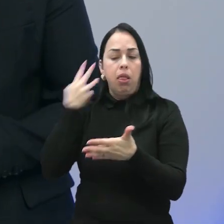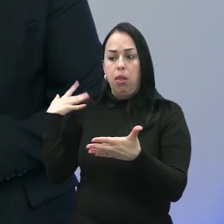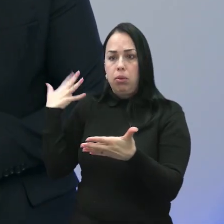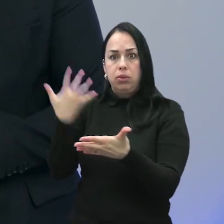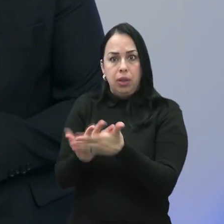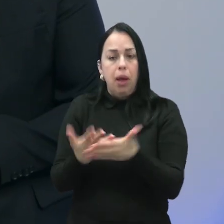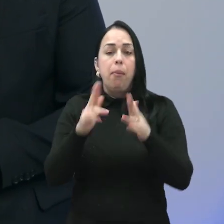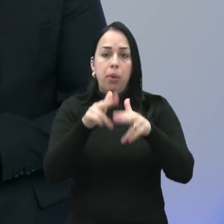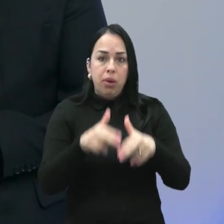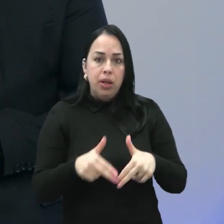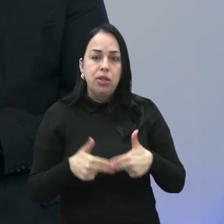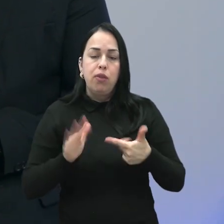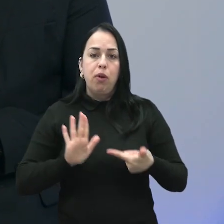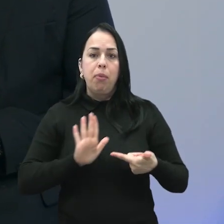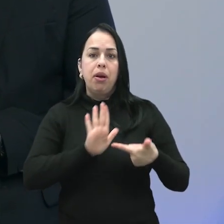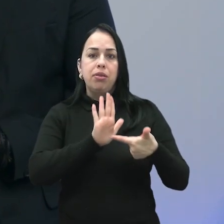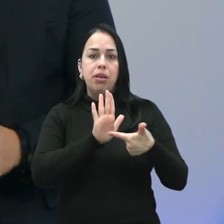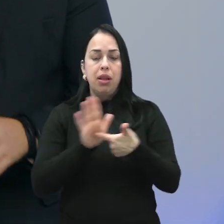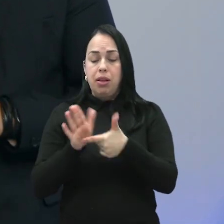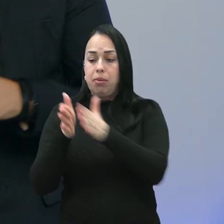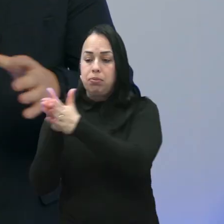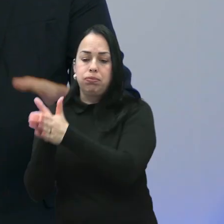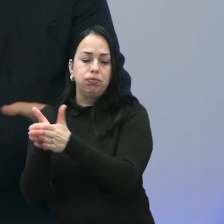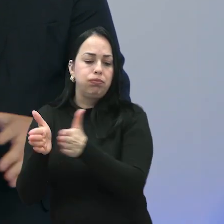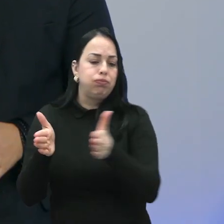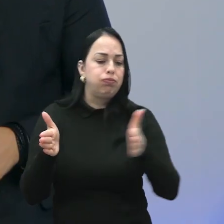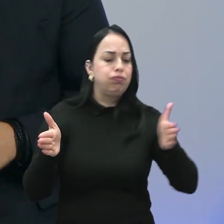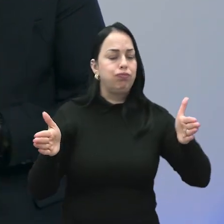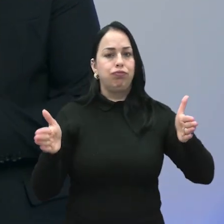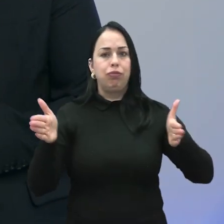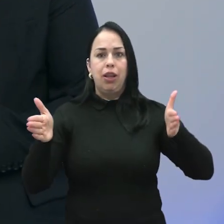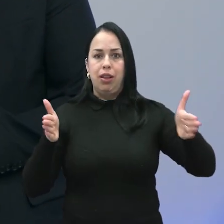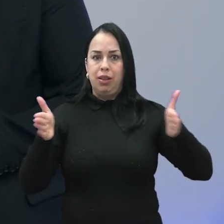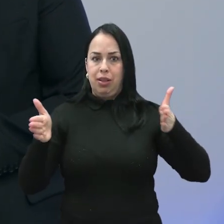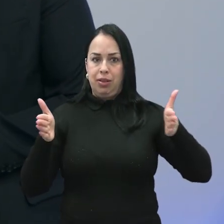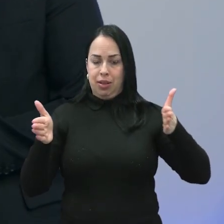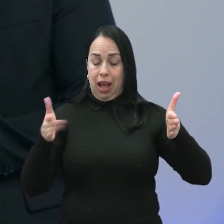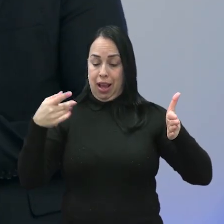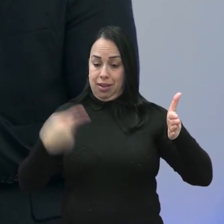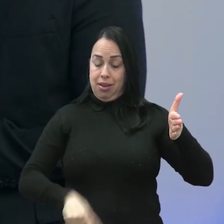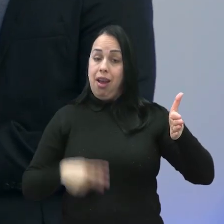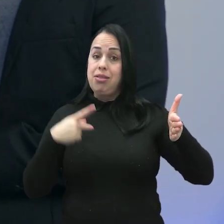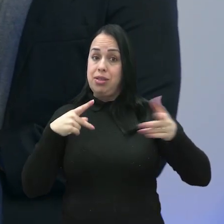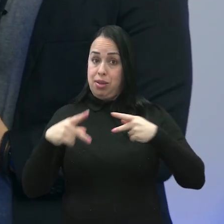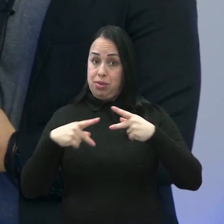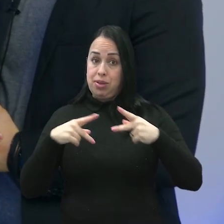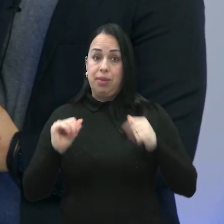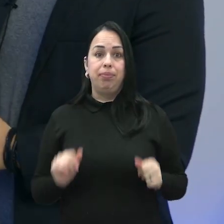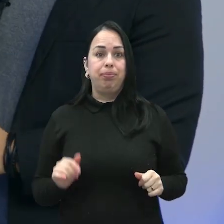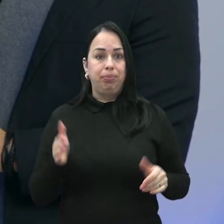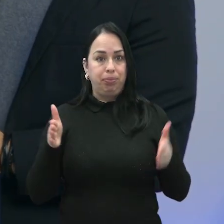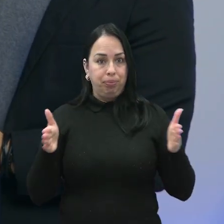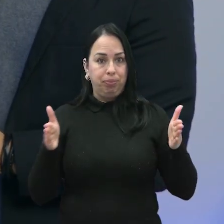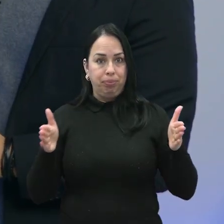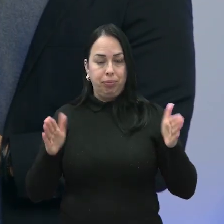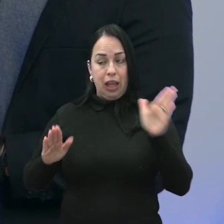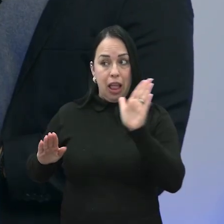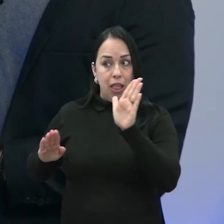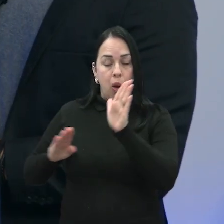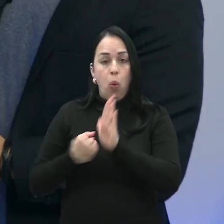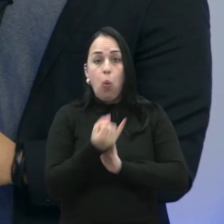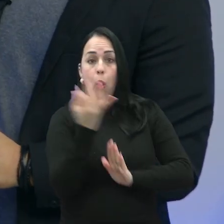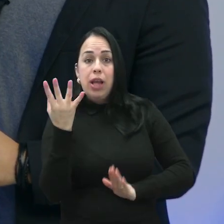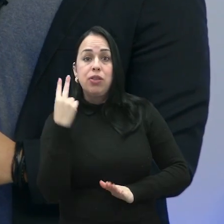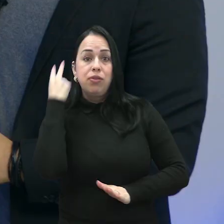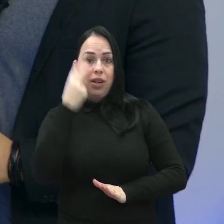através do tempo. Por isso, a gente traz aqui uma linha do tempo do Poder Legislativo em São José dos Campos. Olha só, evolução do